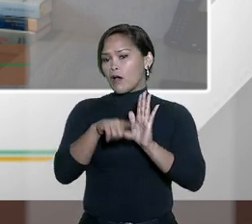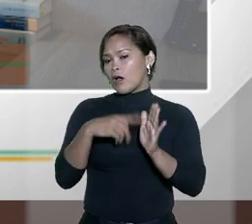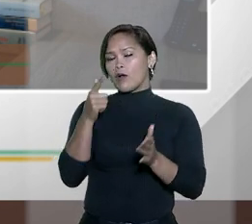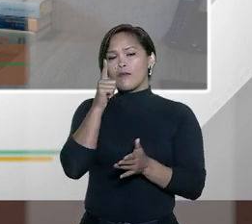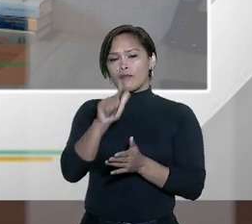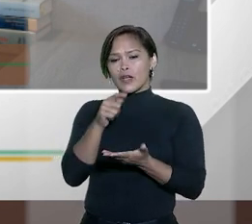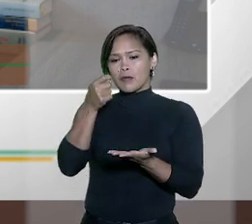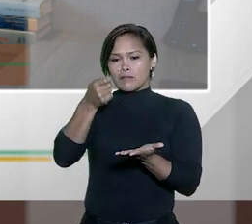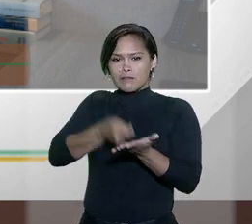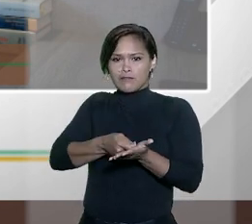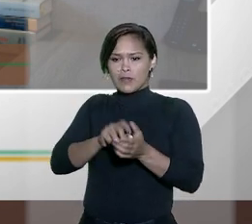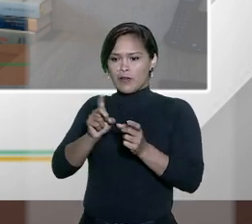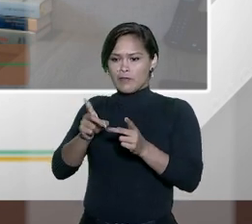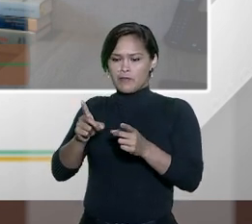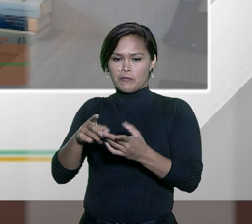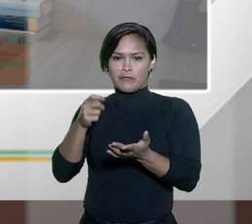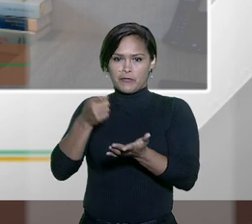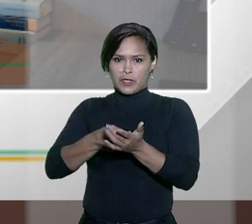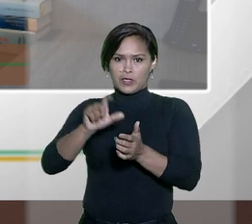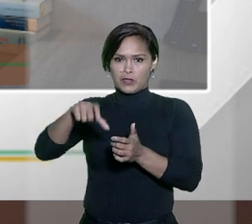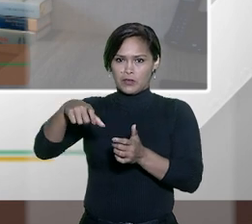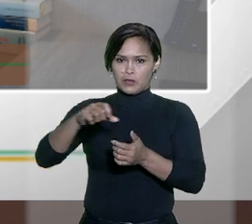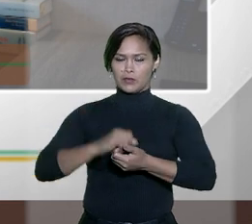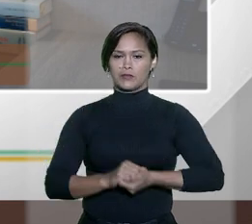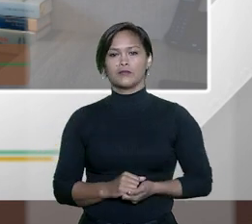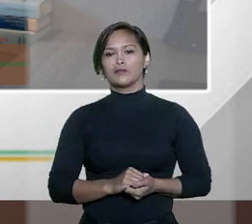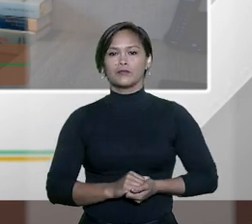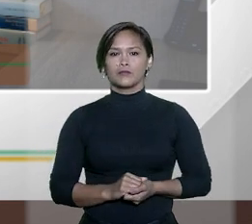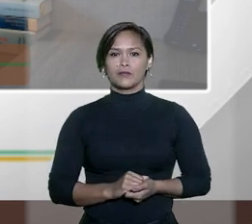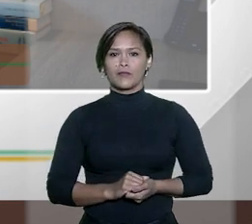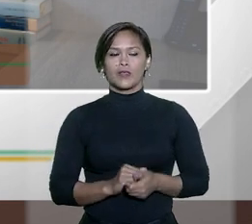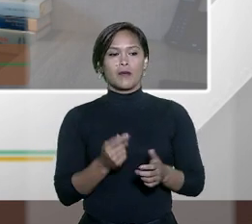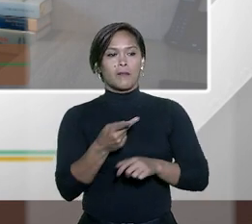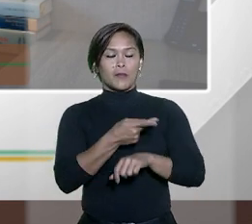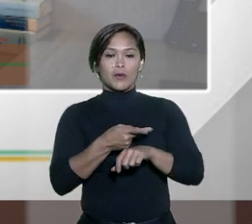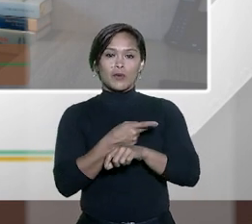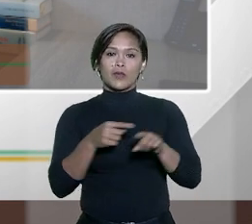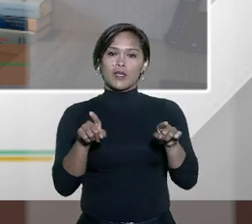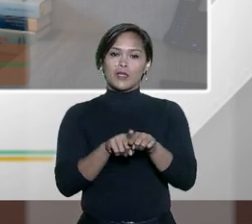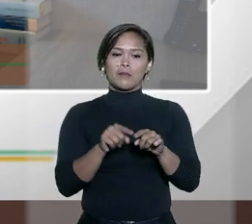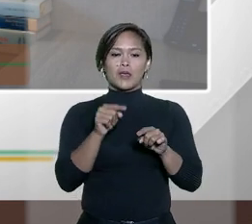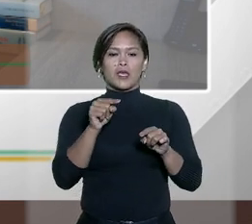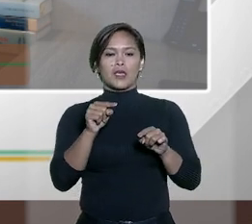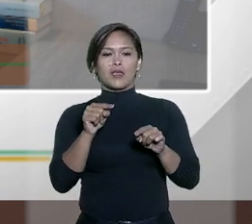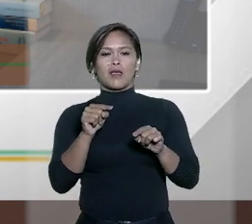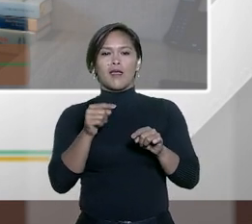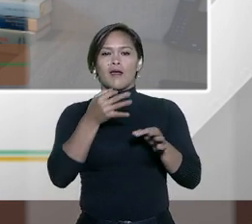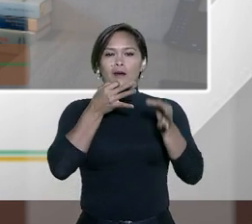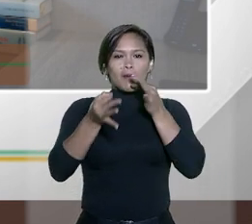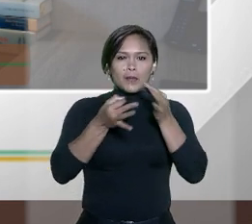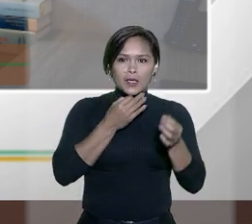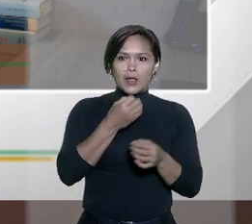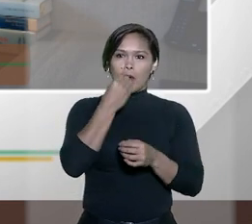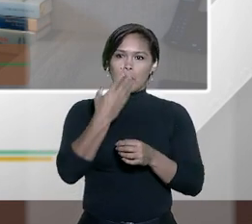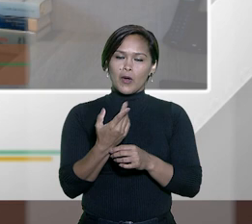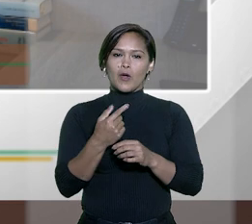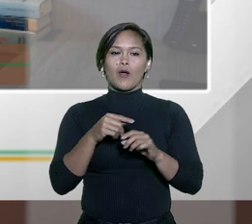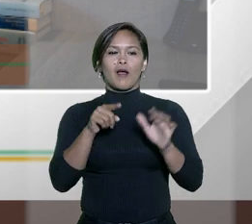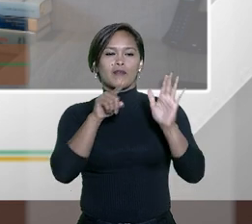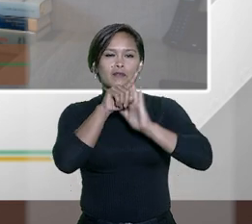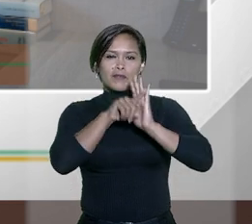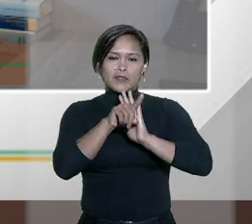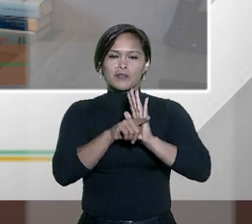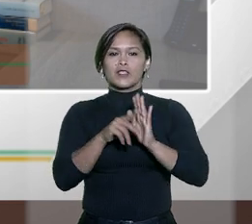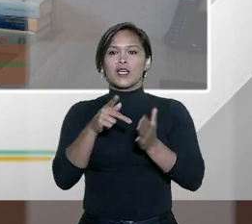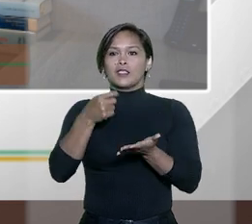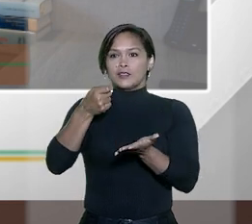ele vai conseguir na hora de negociar o seu crédito, né? Procurar, lógico, indicações, verificar que